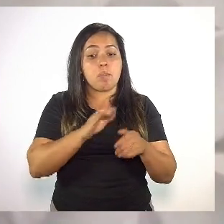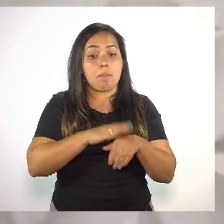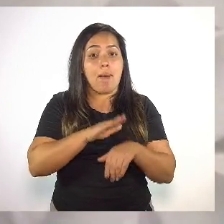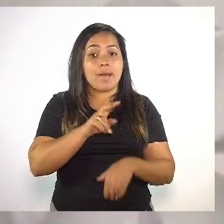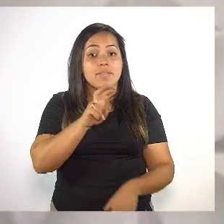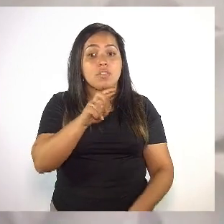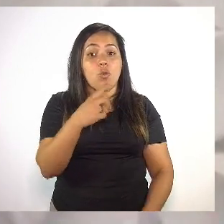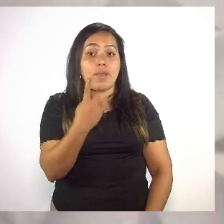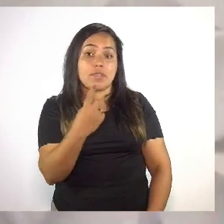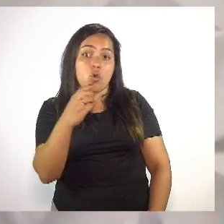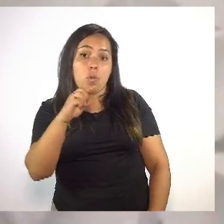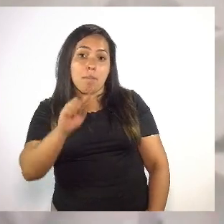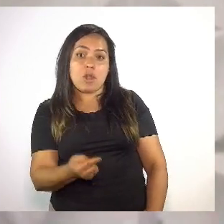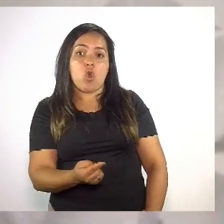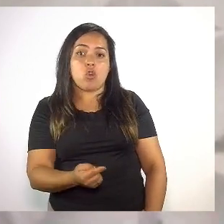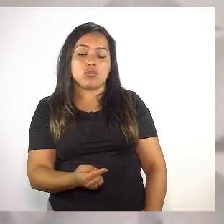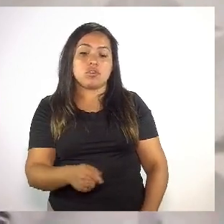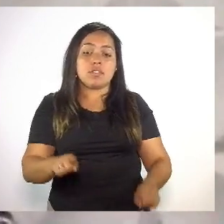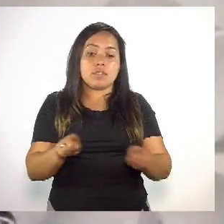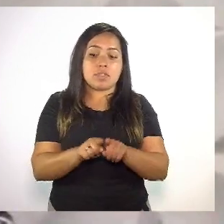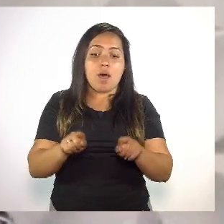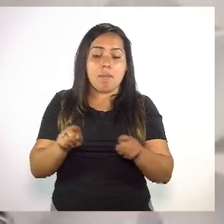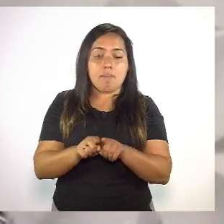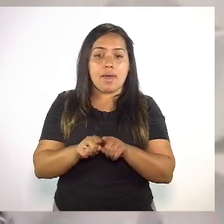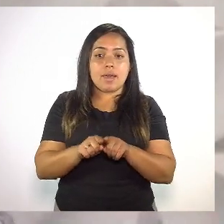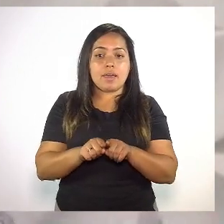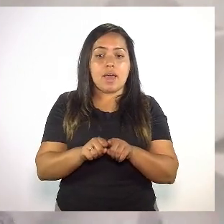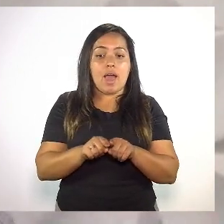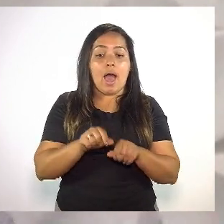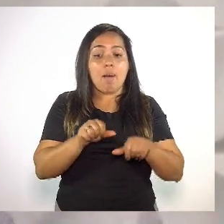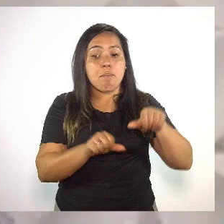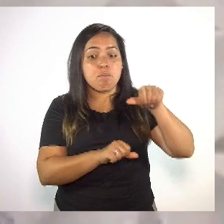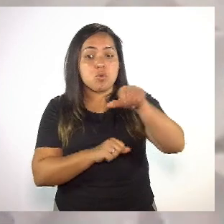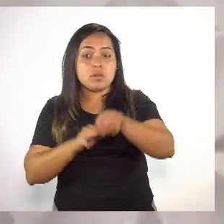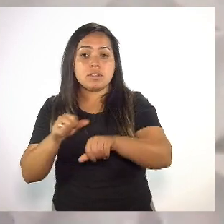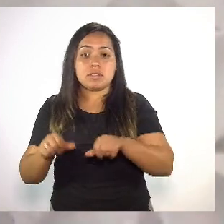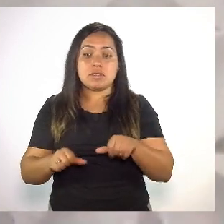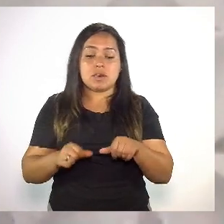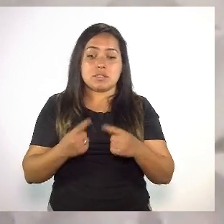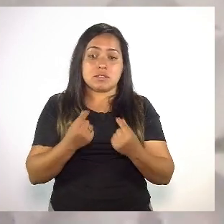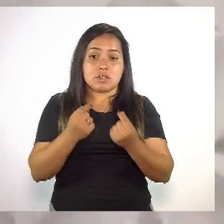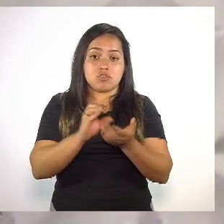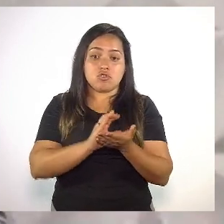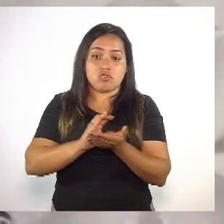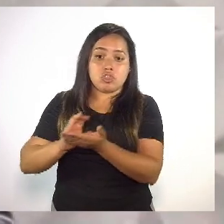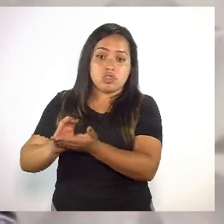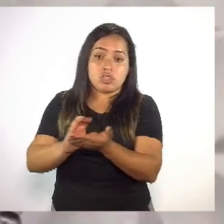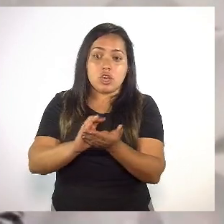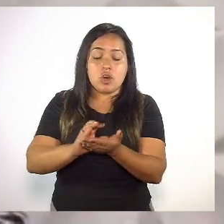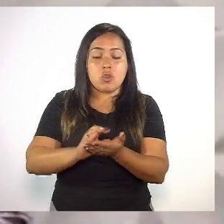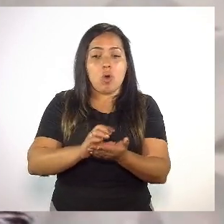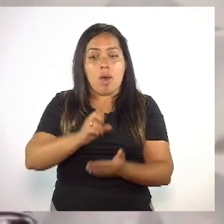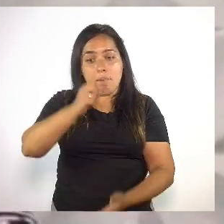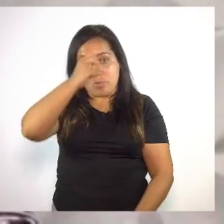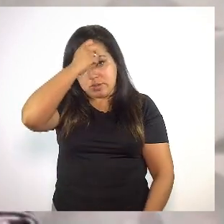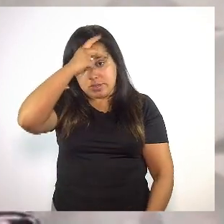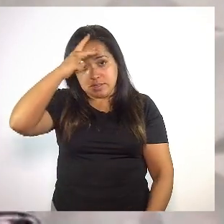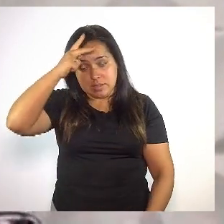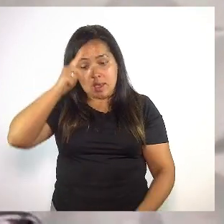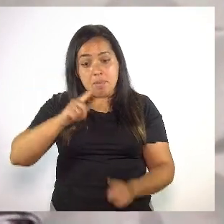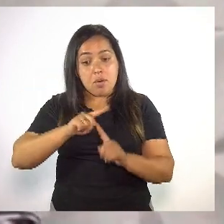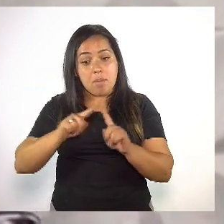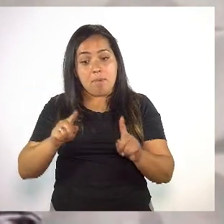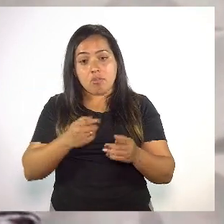milhões. Da mesma forma, a transferência dos recursos a municípios que foram liquidadas, mas que verdadeiramente não